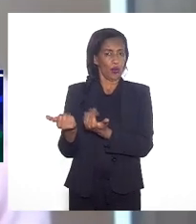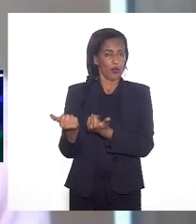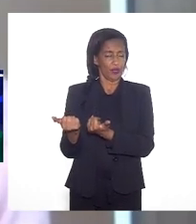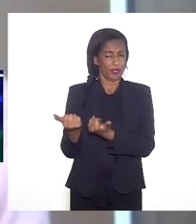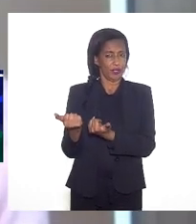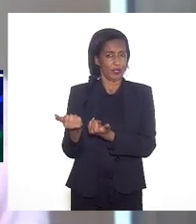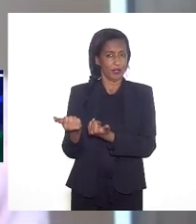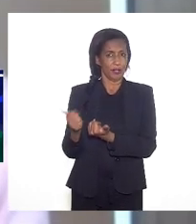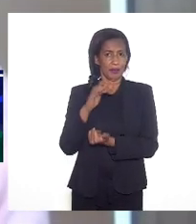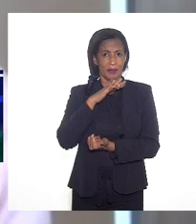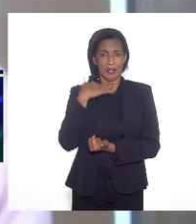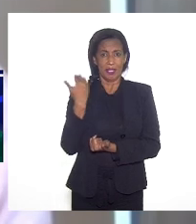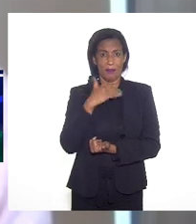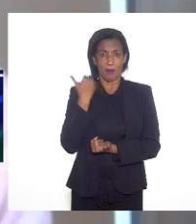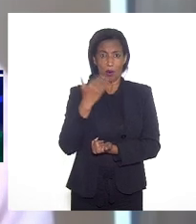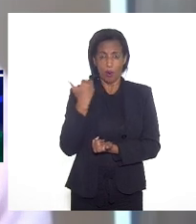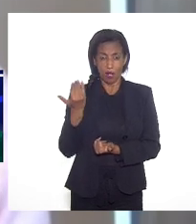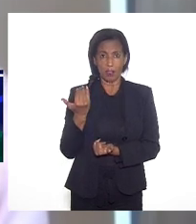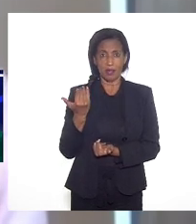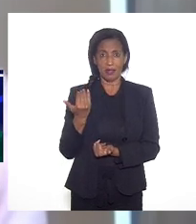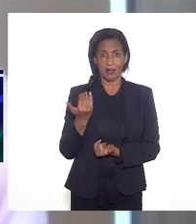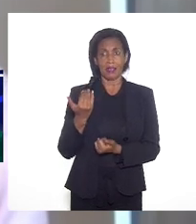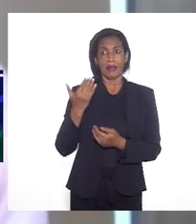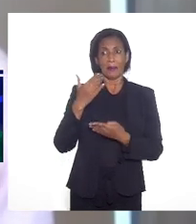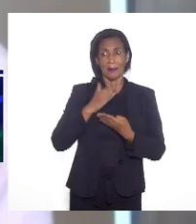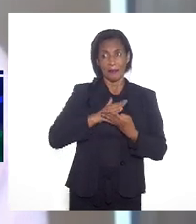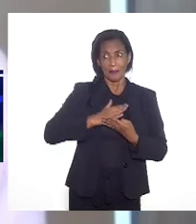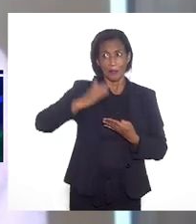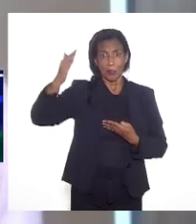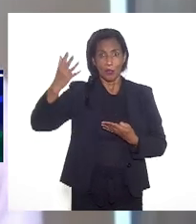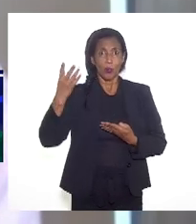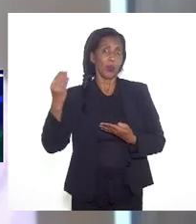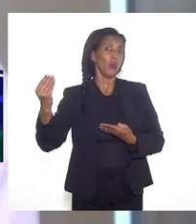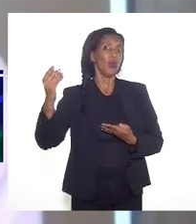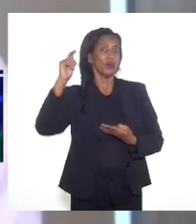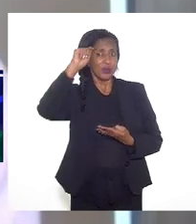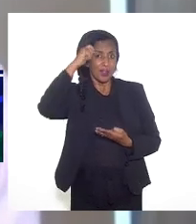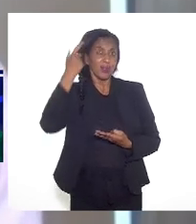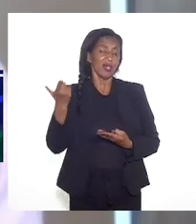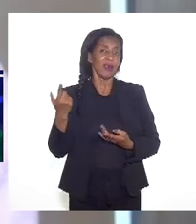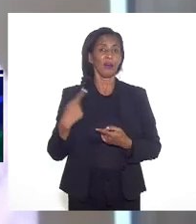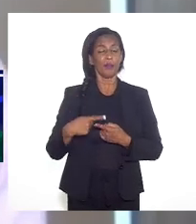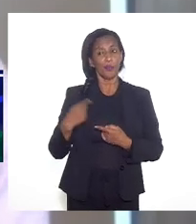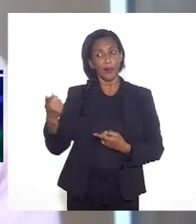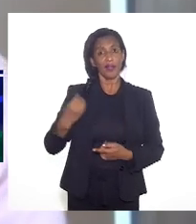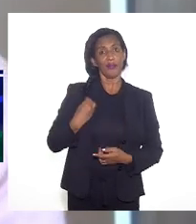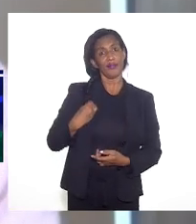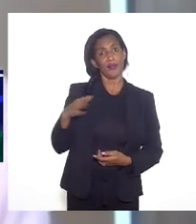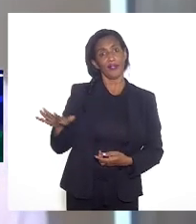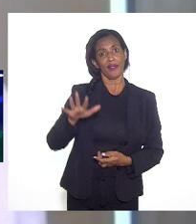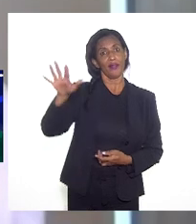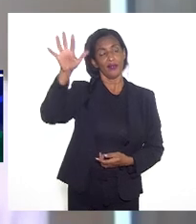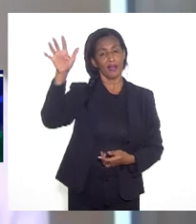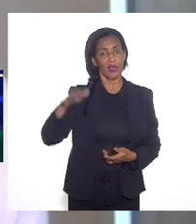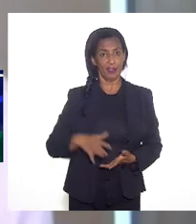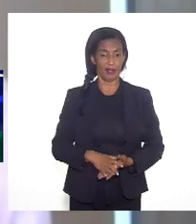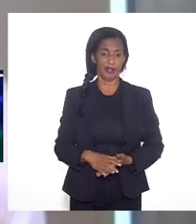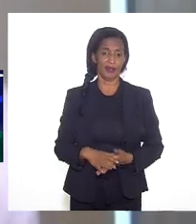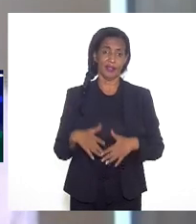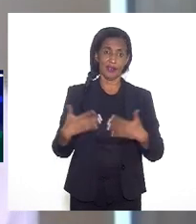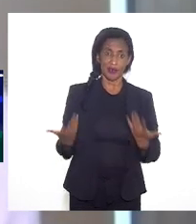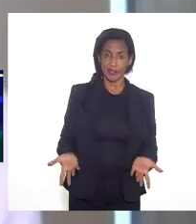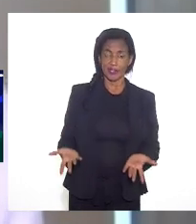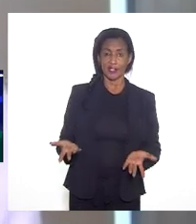esses jovens que morrem, na sua maioria, são negros, porque são os que moram na periferia, nas comunidades. Isso aí